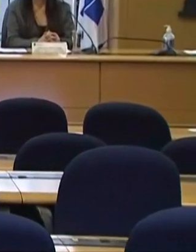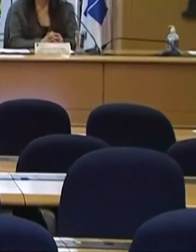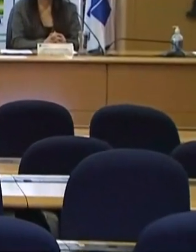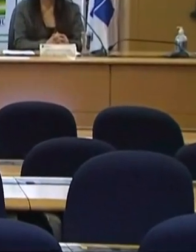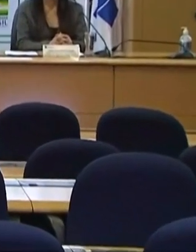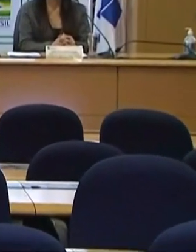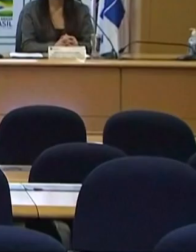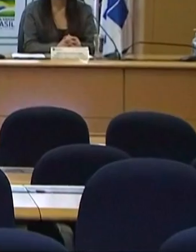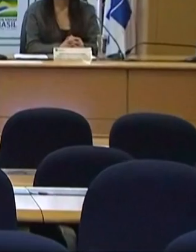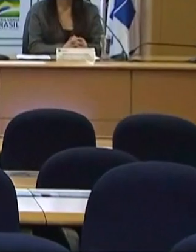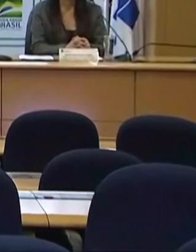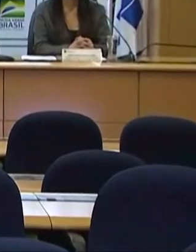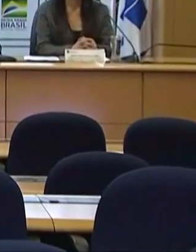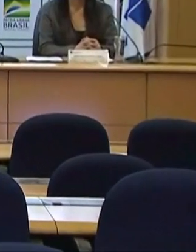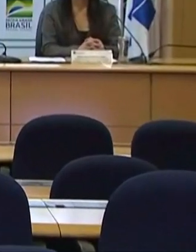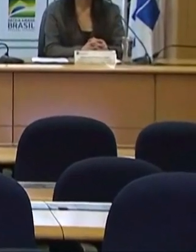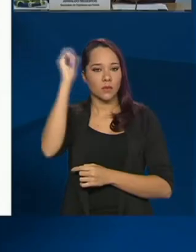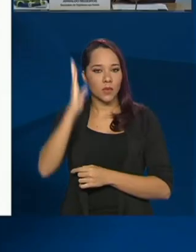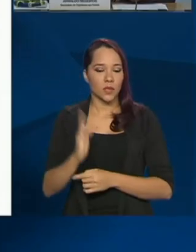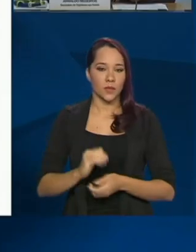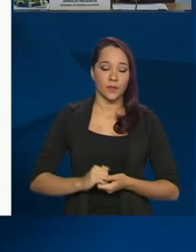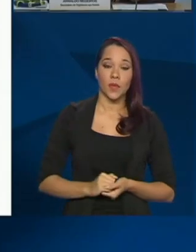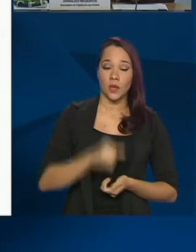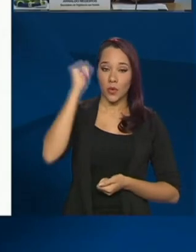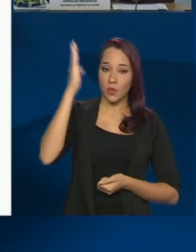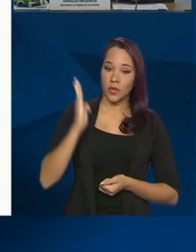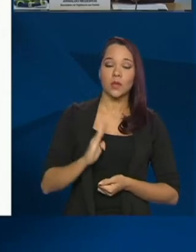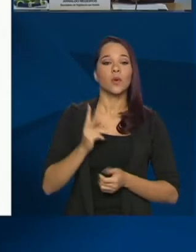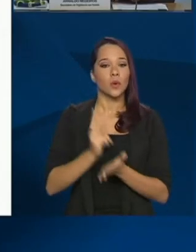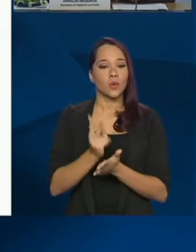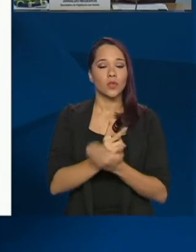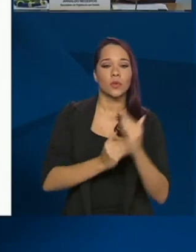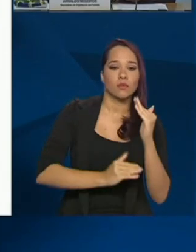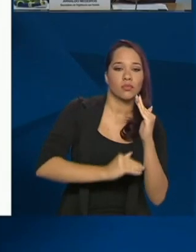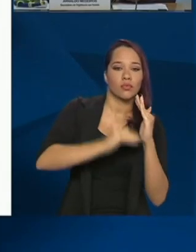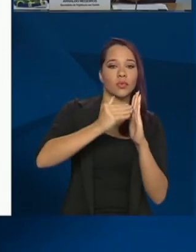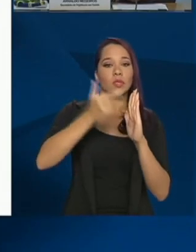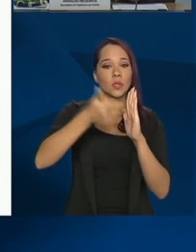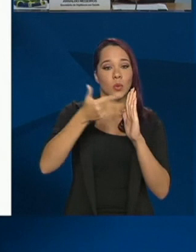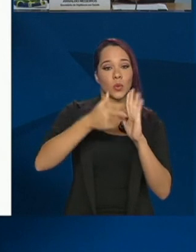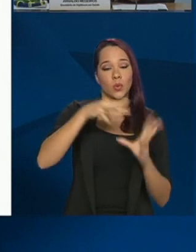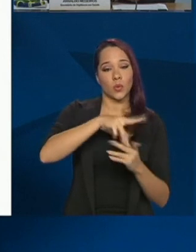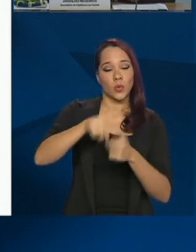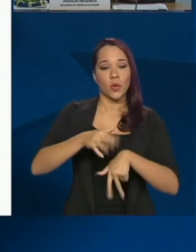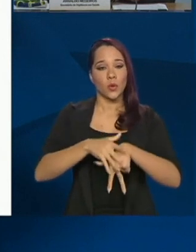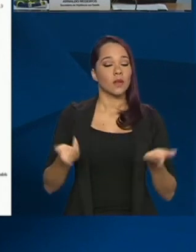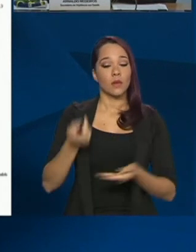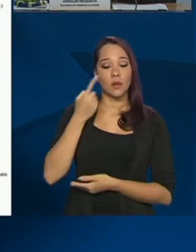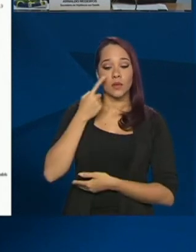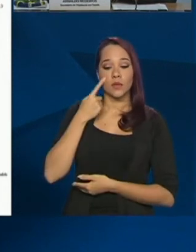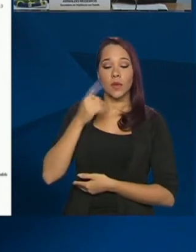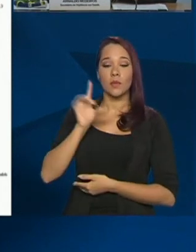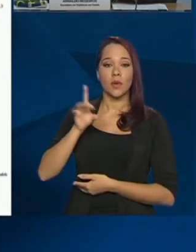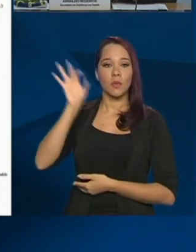o último boletim divulgado pelo ministério da saúde o brasil portanto continua no segundo lugar no mundo em casos confirmados